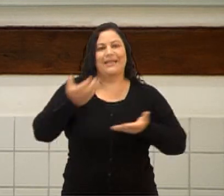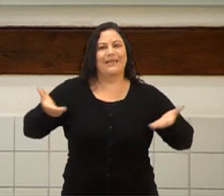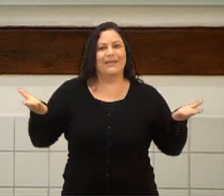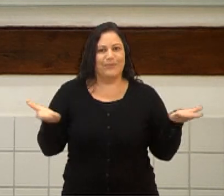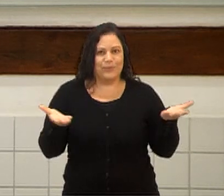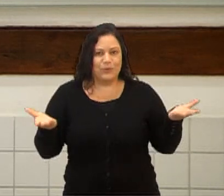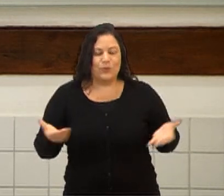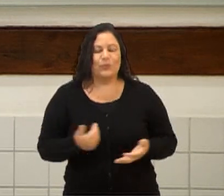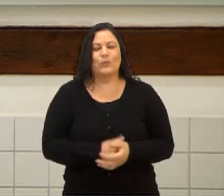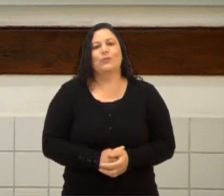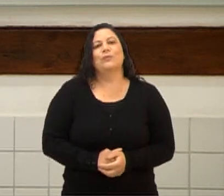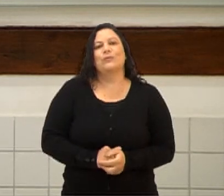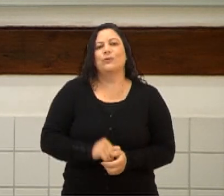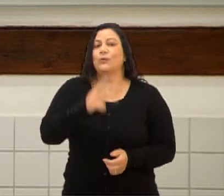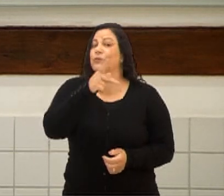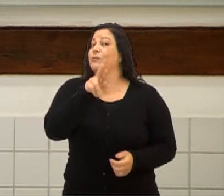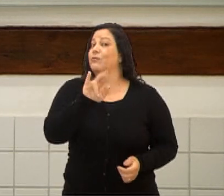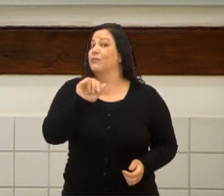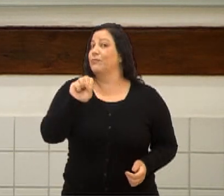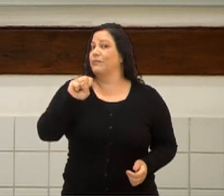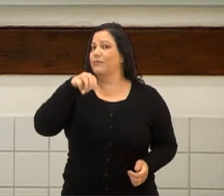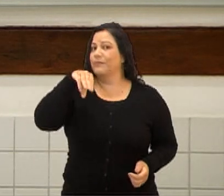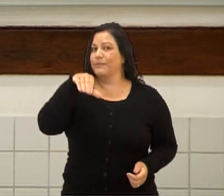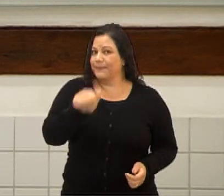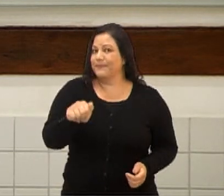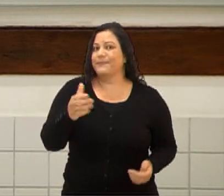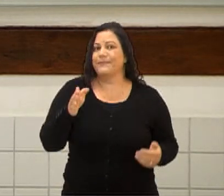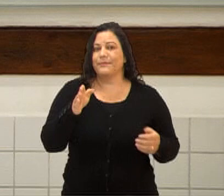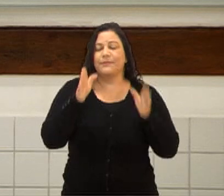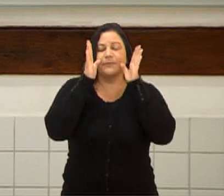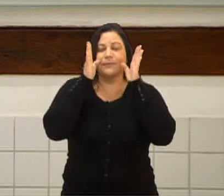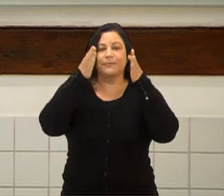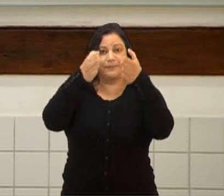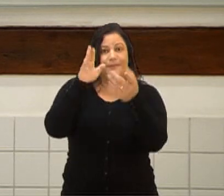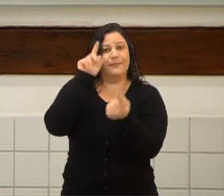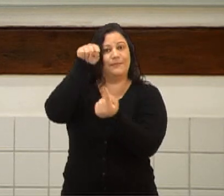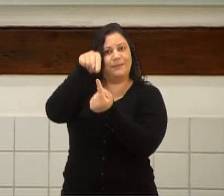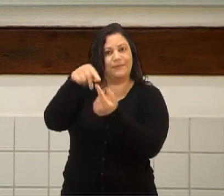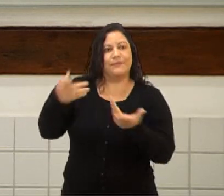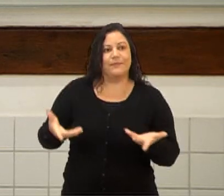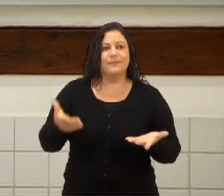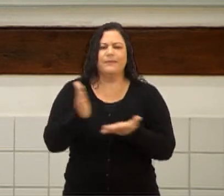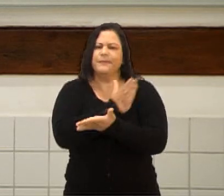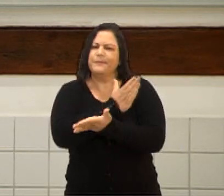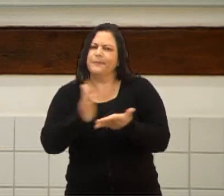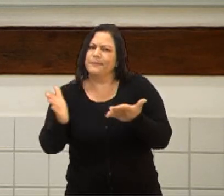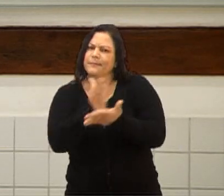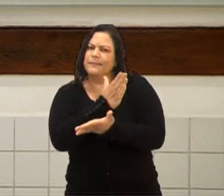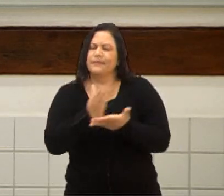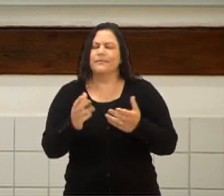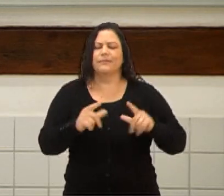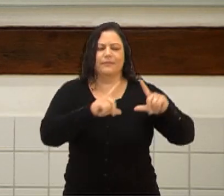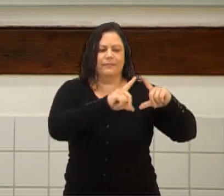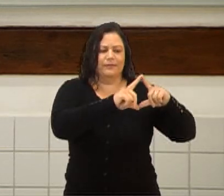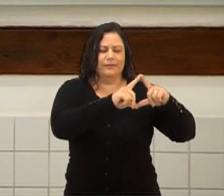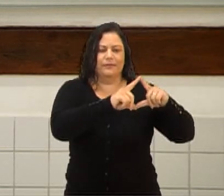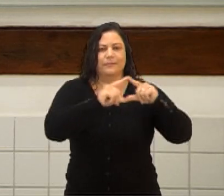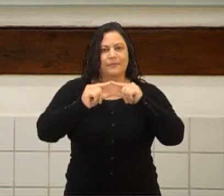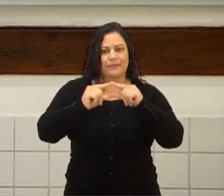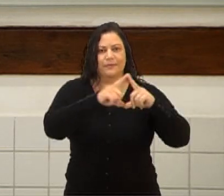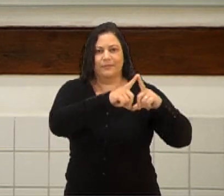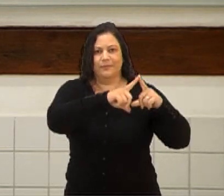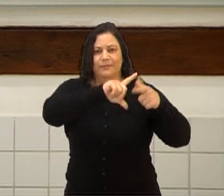pouquinho mais de prismas. Especificamente, trabalhamos com alguns prismas de base triangular e